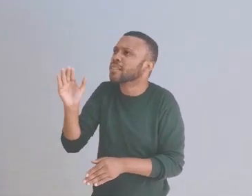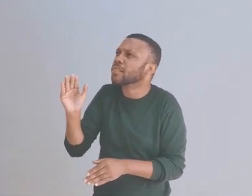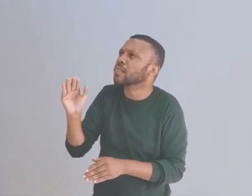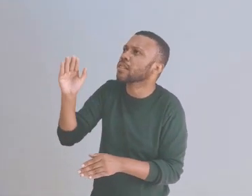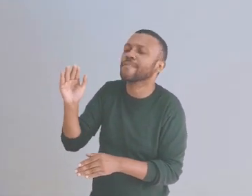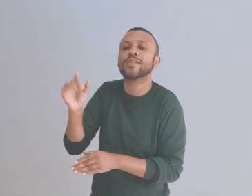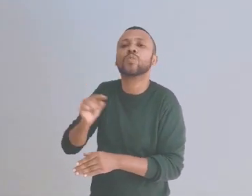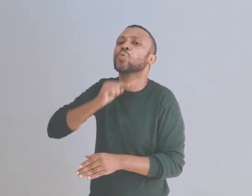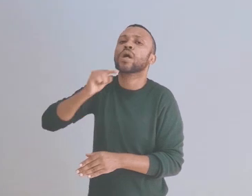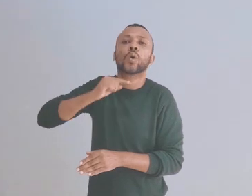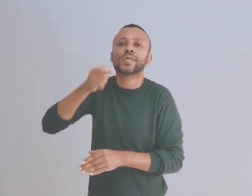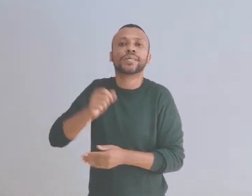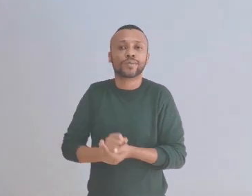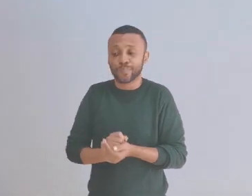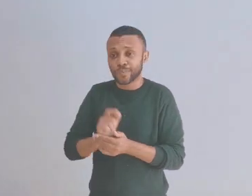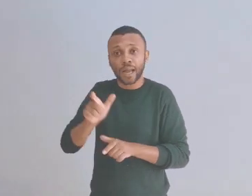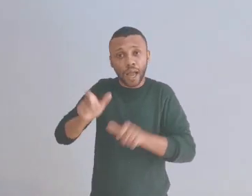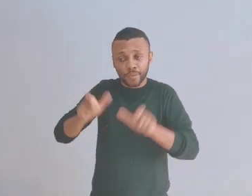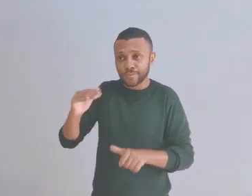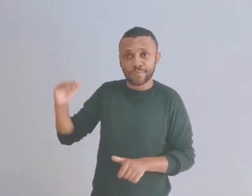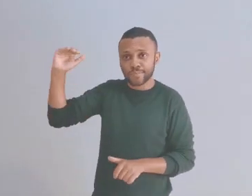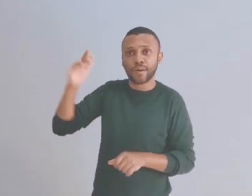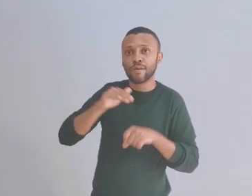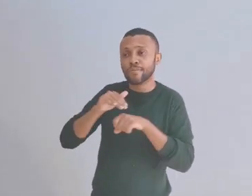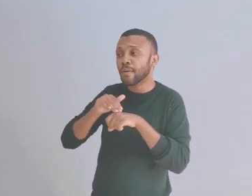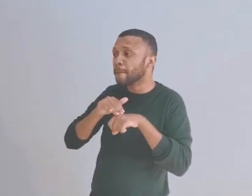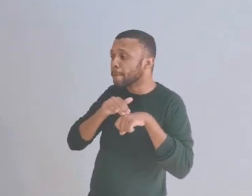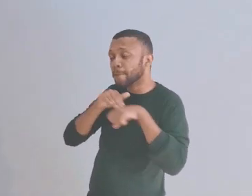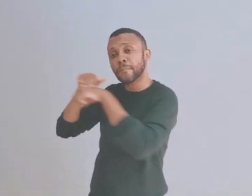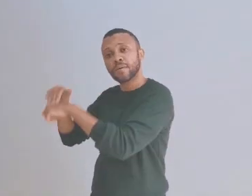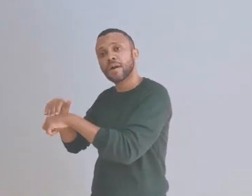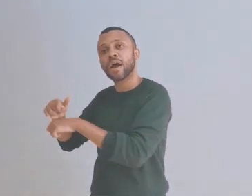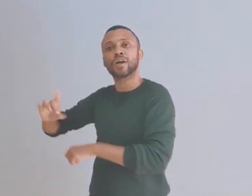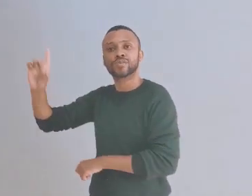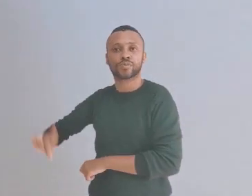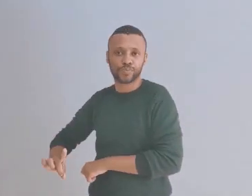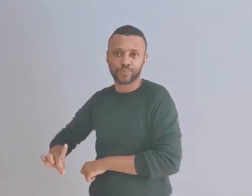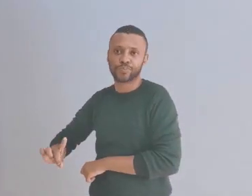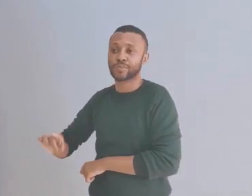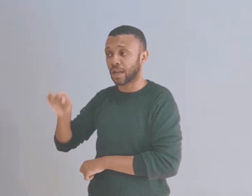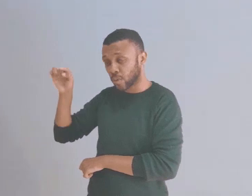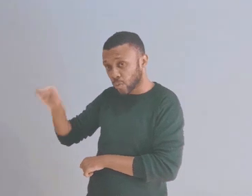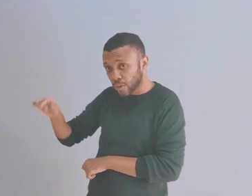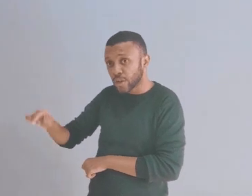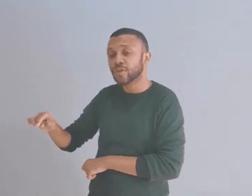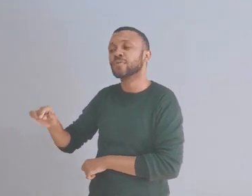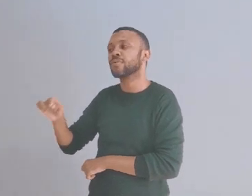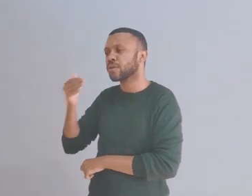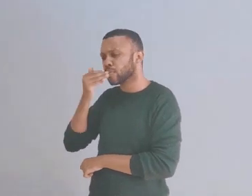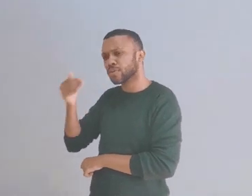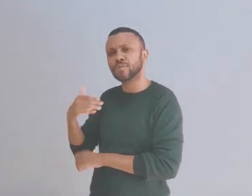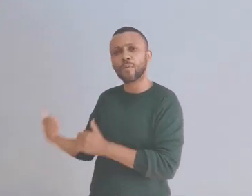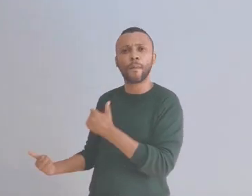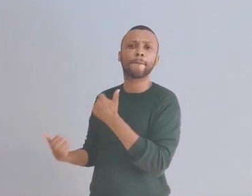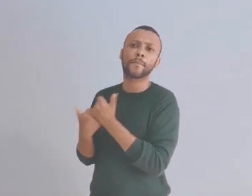média, estava muito alto, eu fui falar lá com a direção. E com isso vieram outras acessibilidades, como o apoio do pé, que a gente